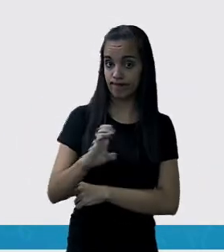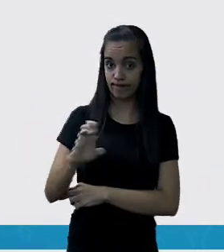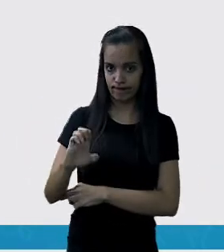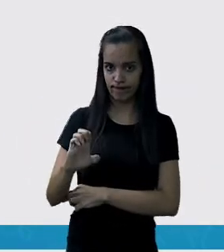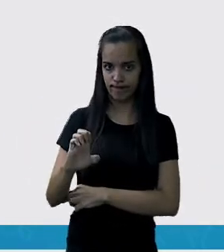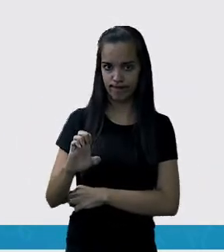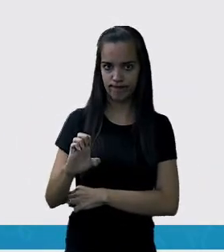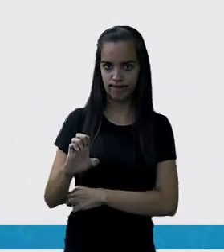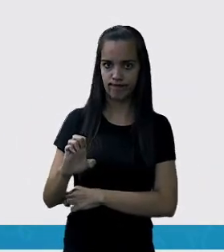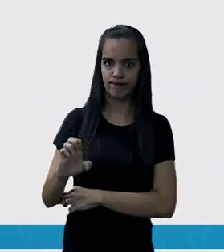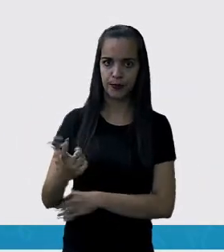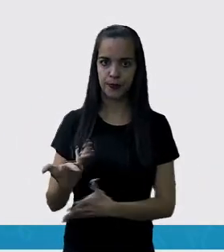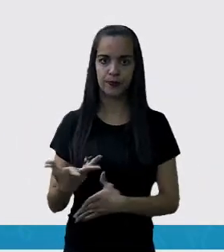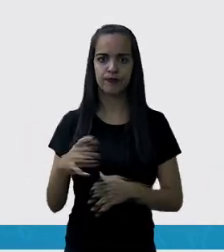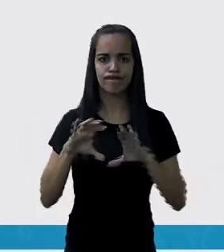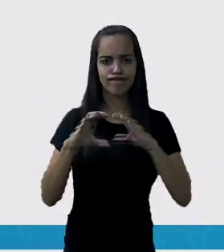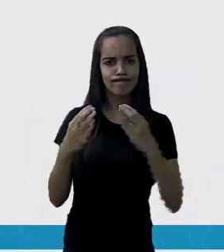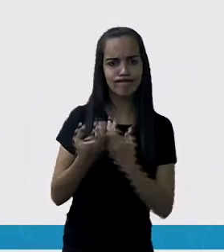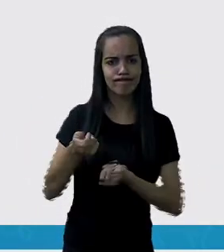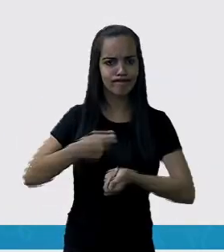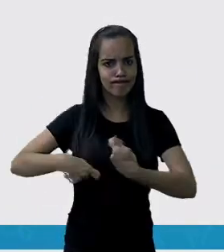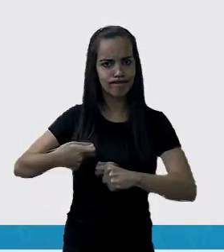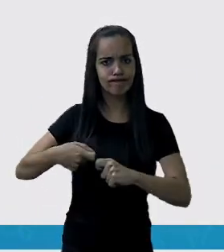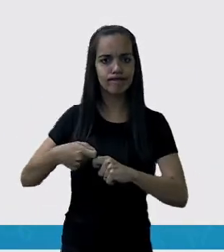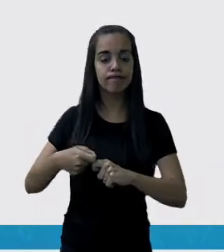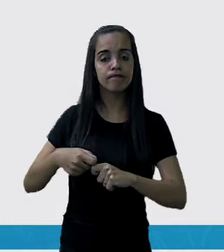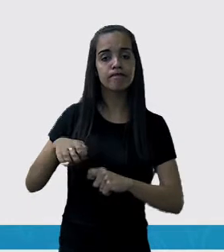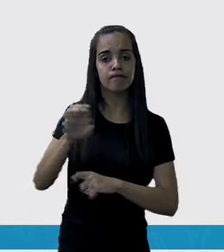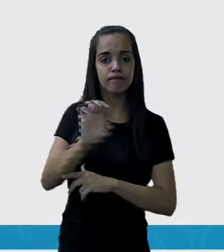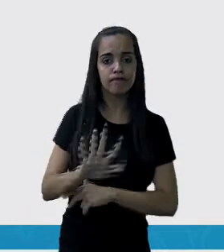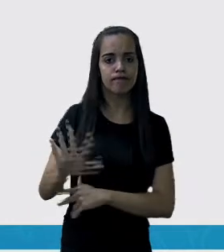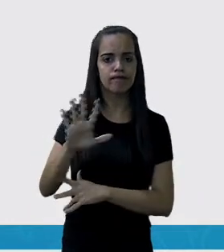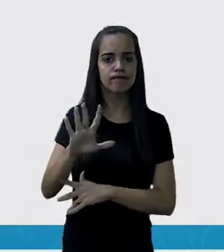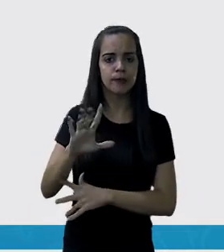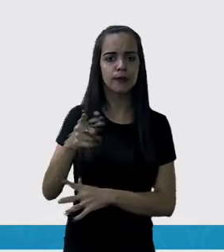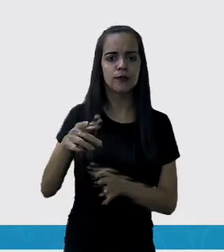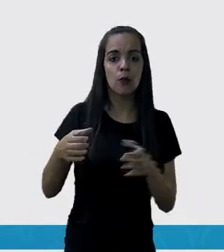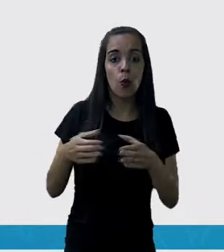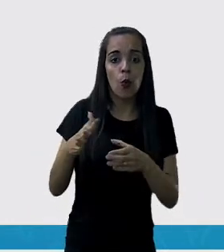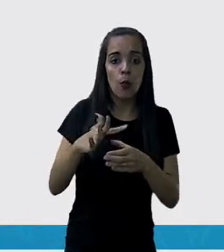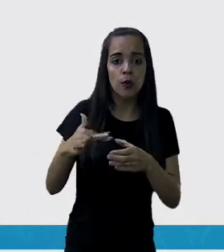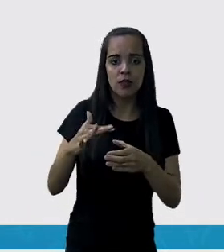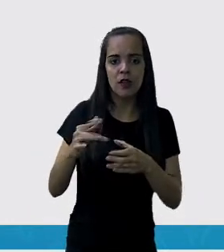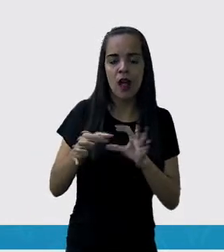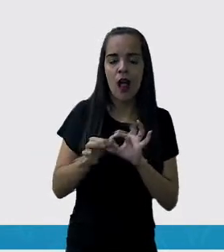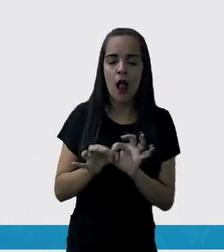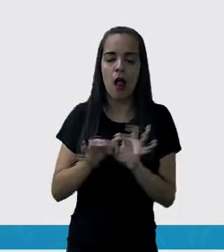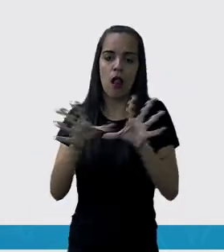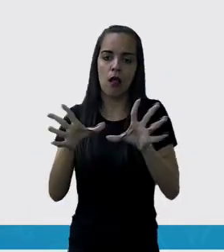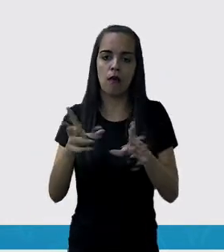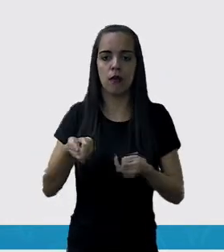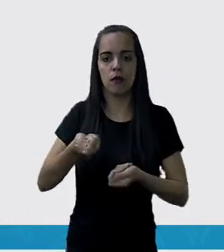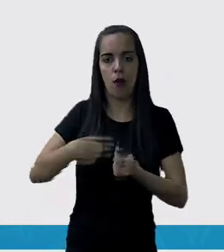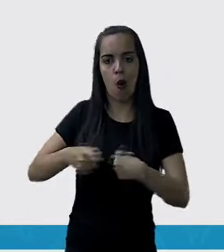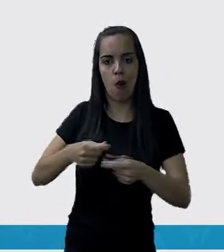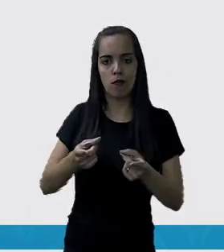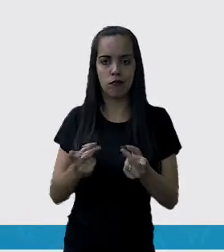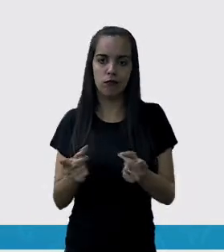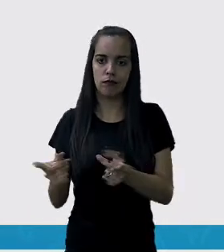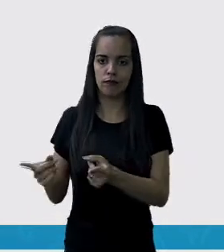esta comunidade econômica europeia em um espaço de livre comércio